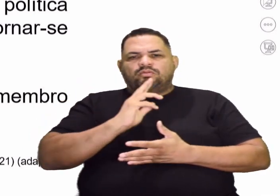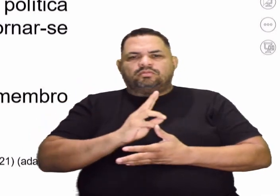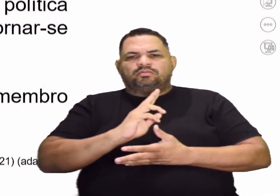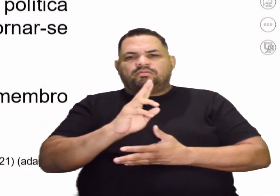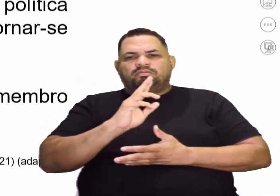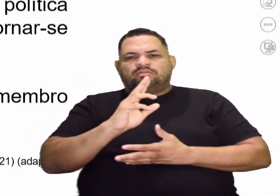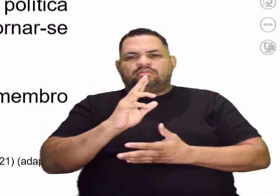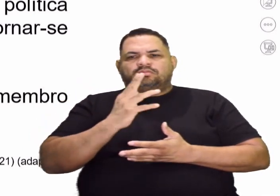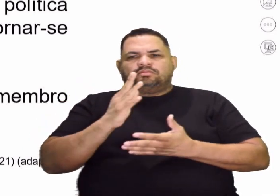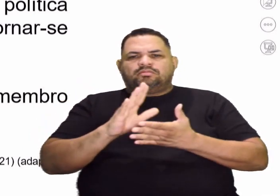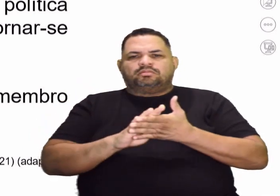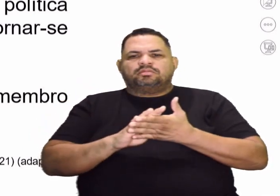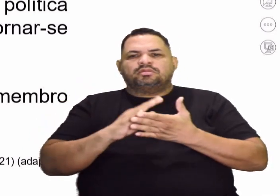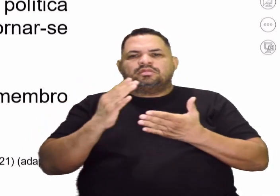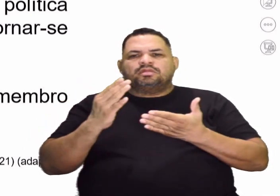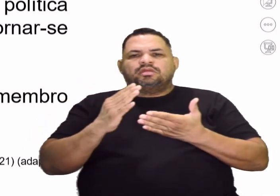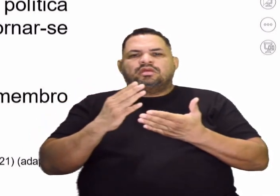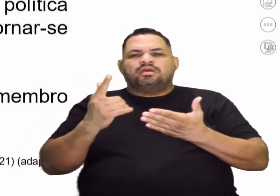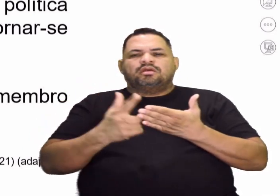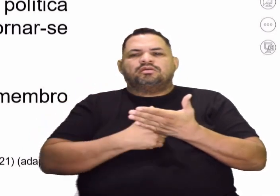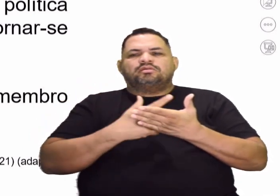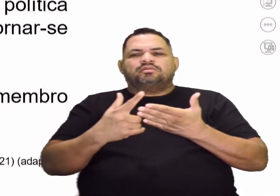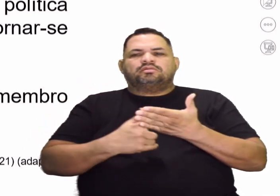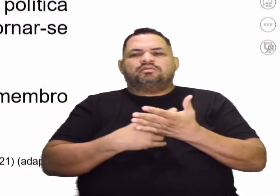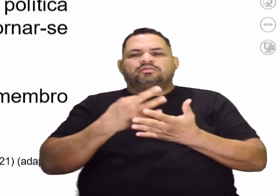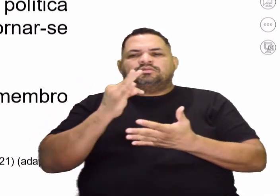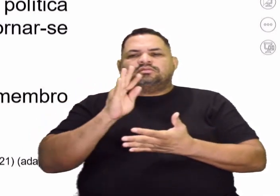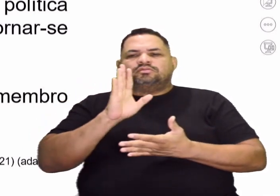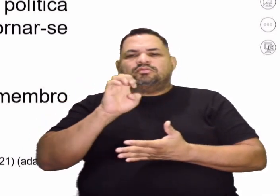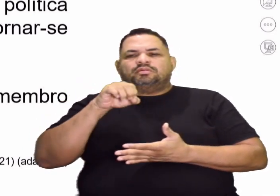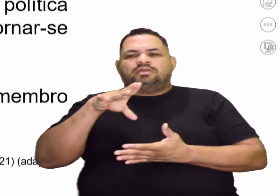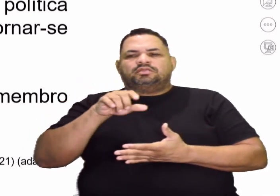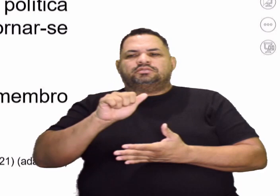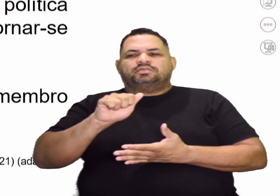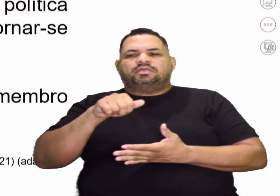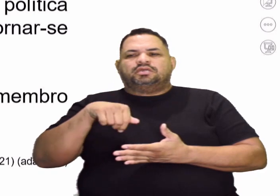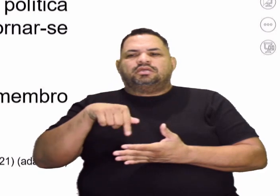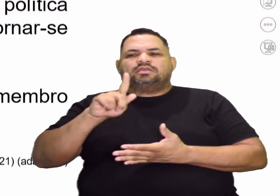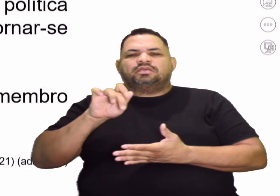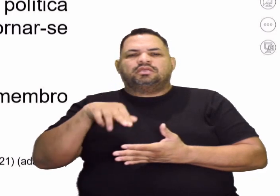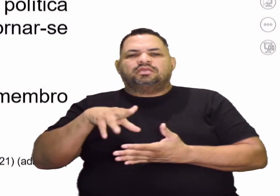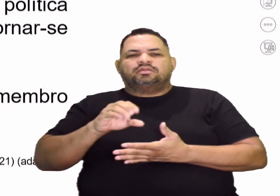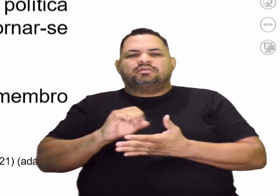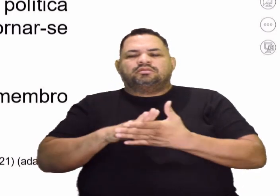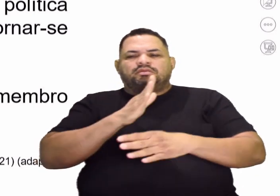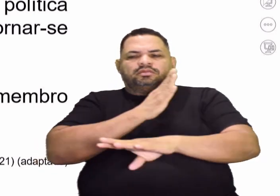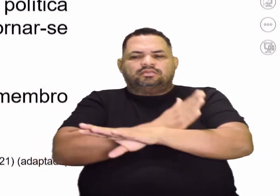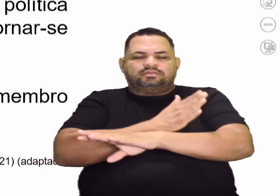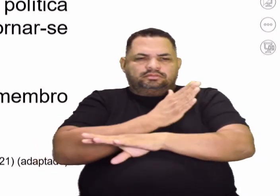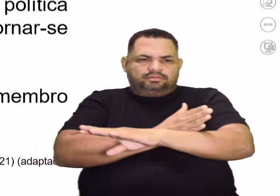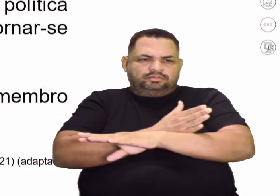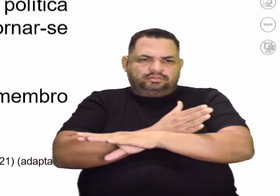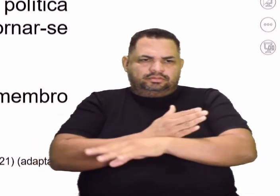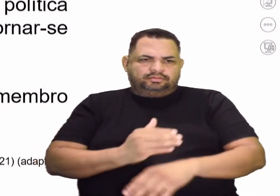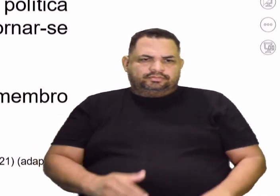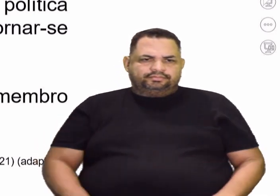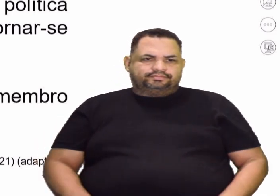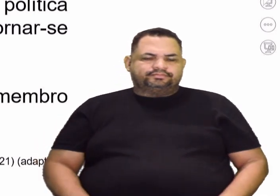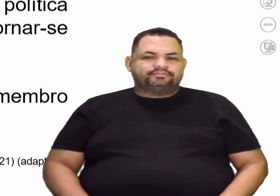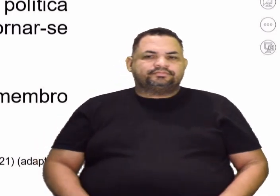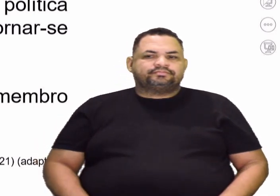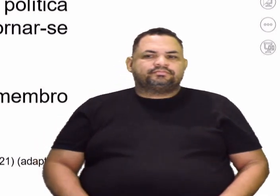em continuidade à obra iniciada por Tomás de Aquino na Idade Média, ok?